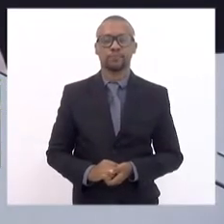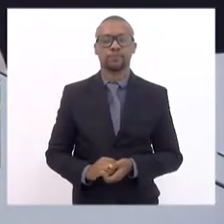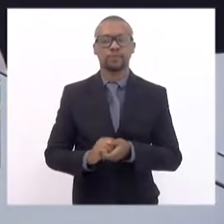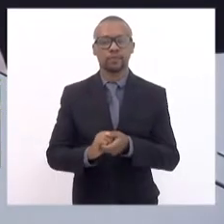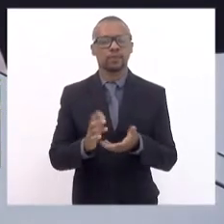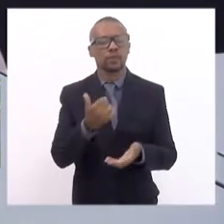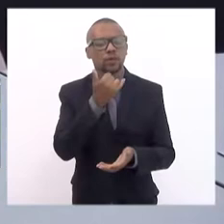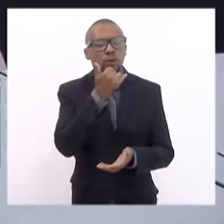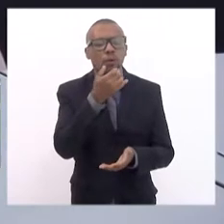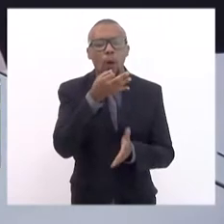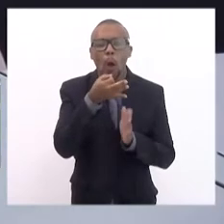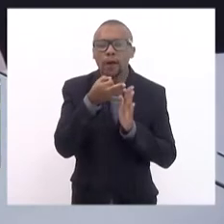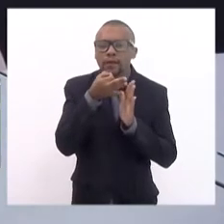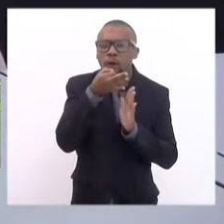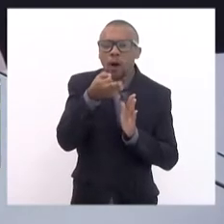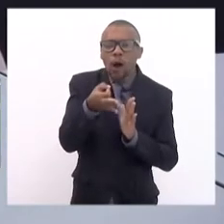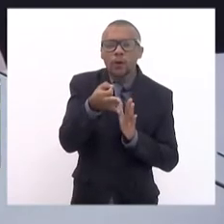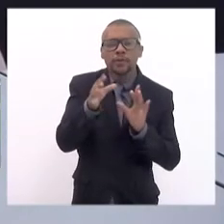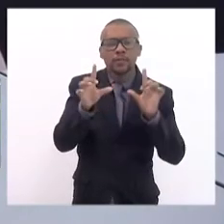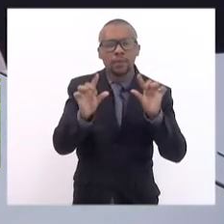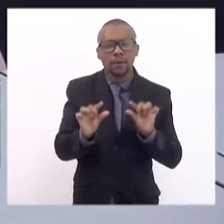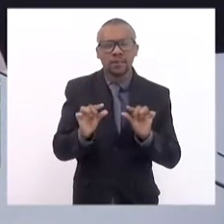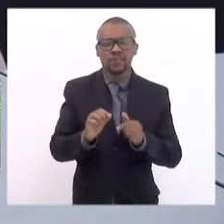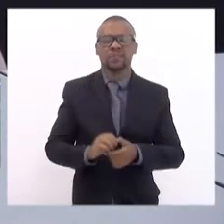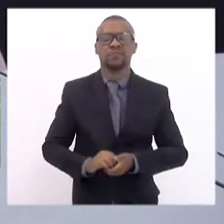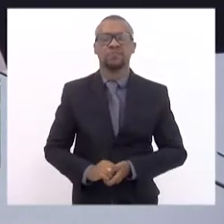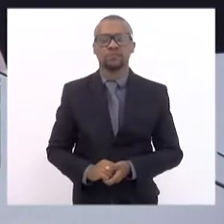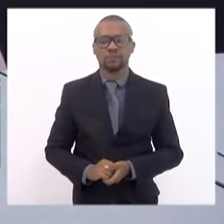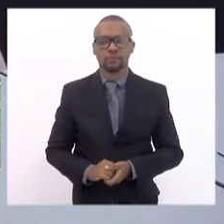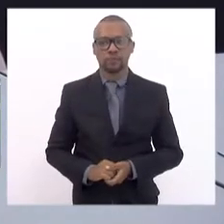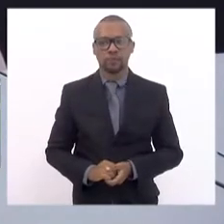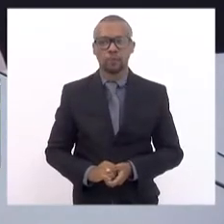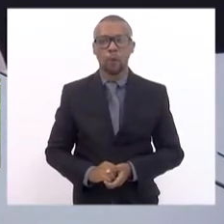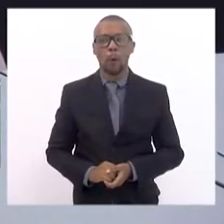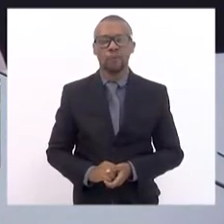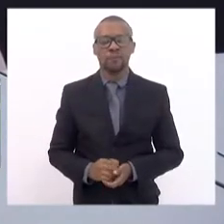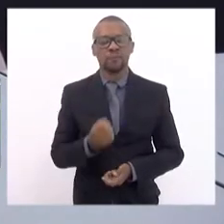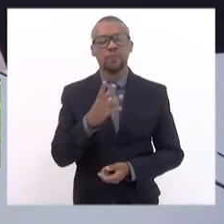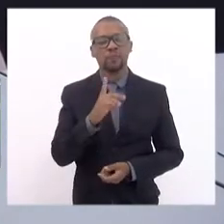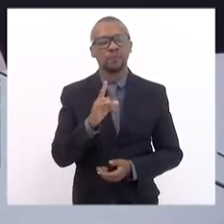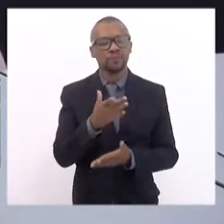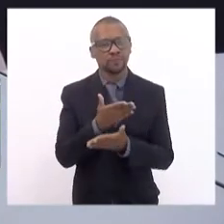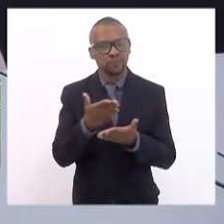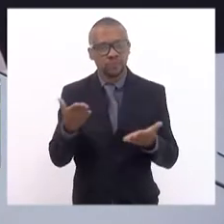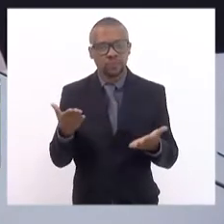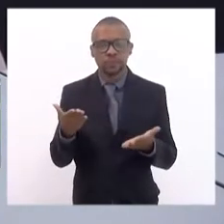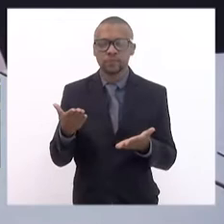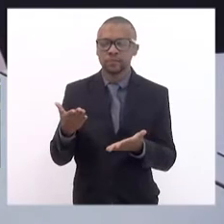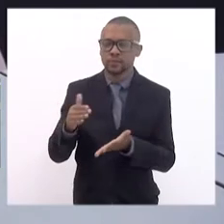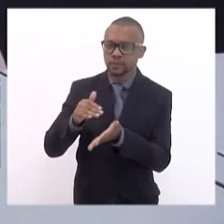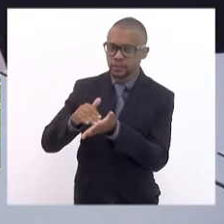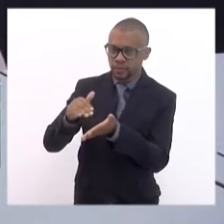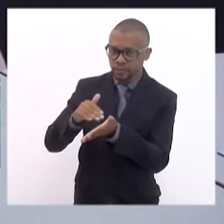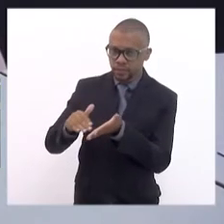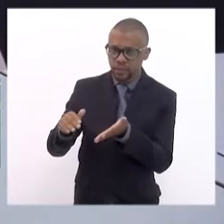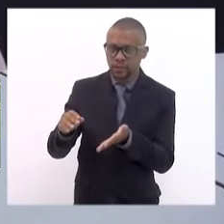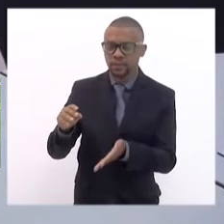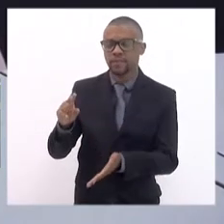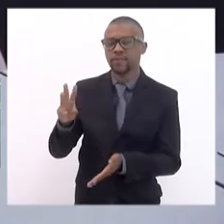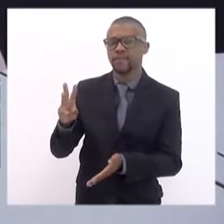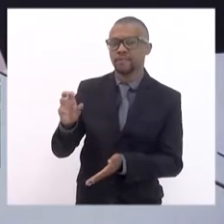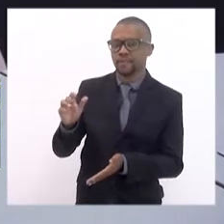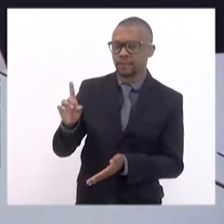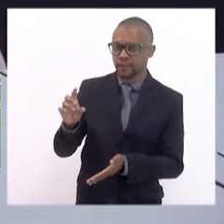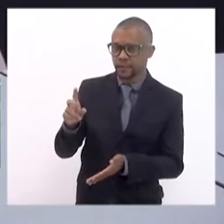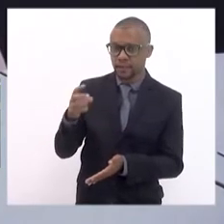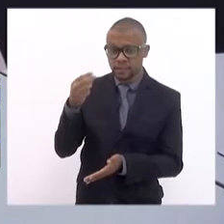do secretário, acho que está um pouco baixo. Agradeço à equipe técnica. Bom dia a todos, secretário Valdec. Saúdo o senhor, saudando o